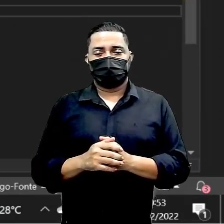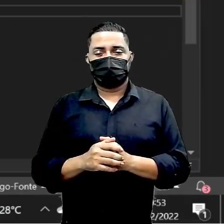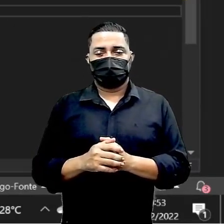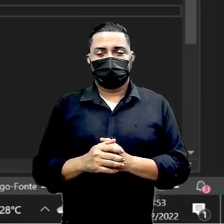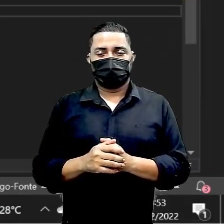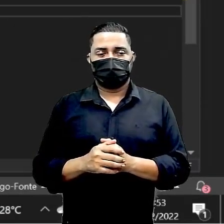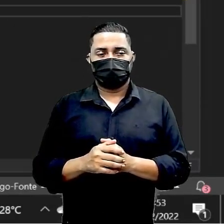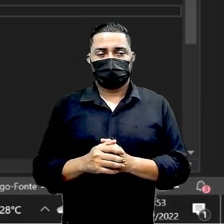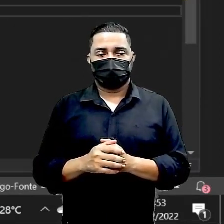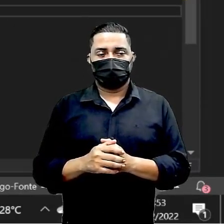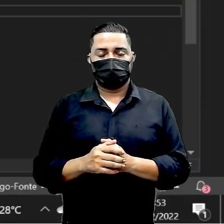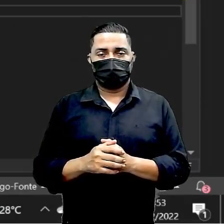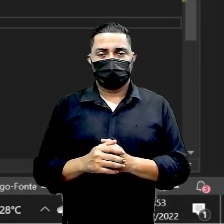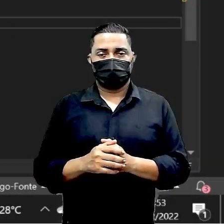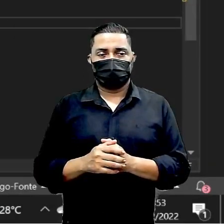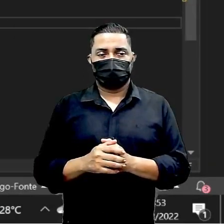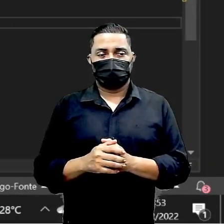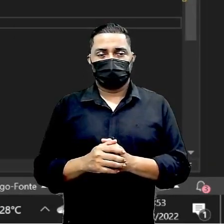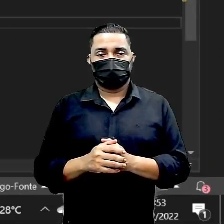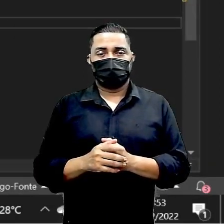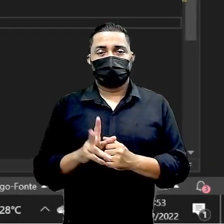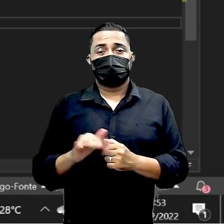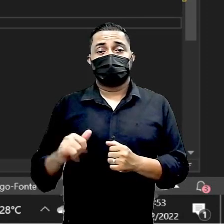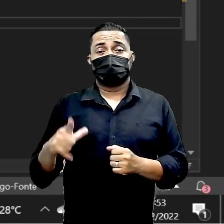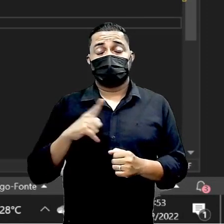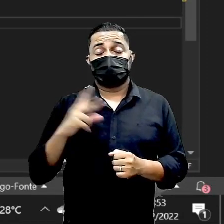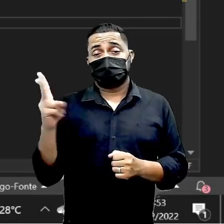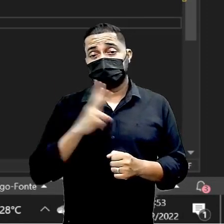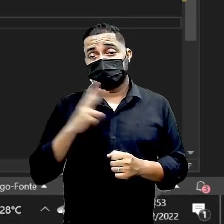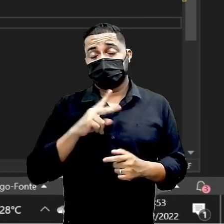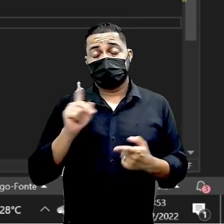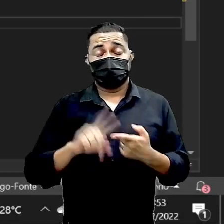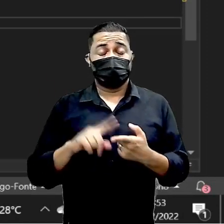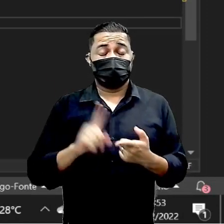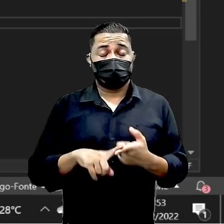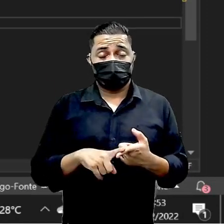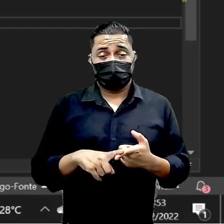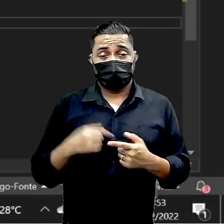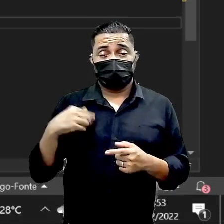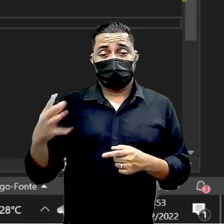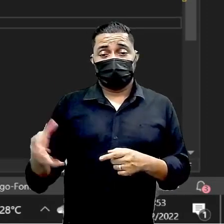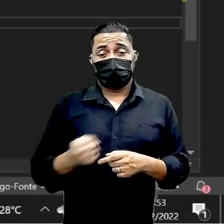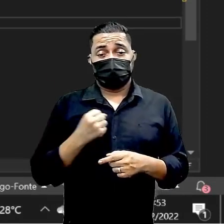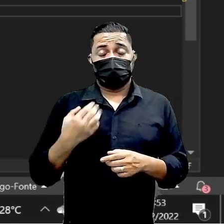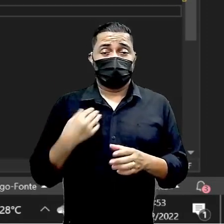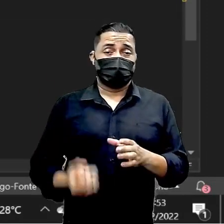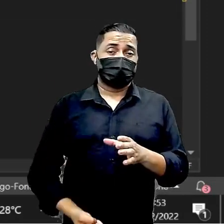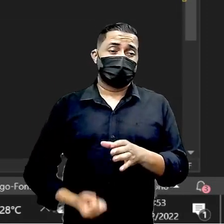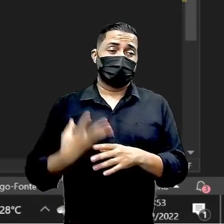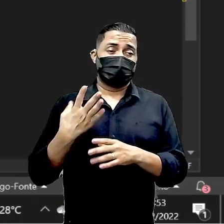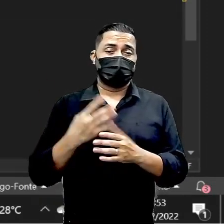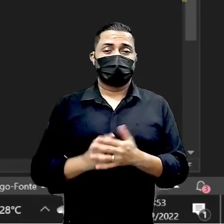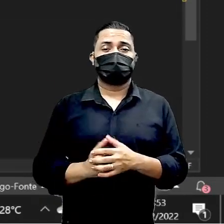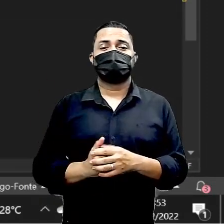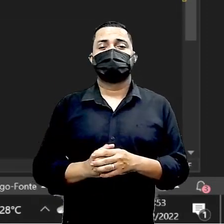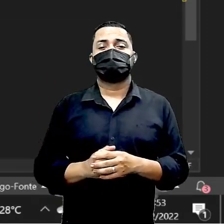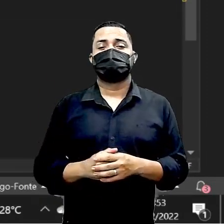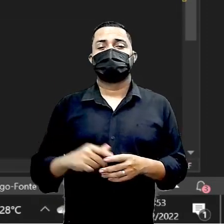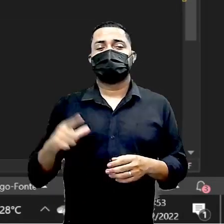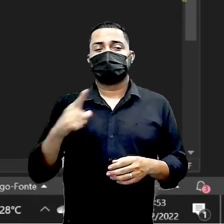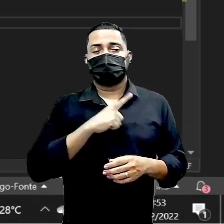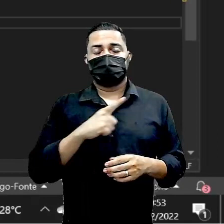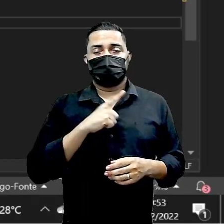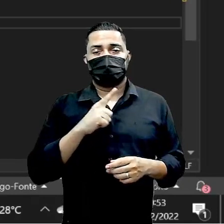GameObject.transform.position. E ele vai ter uma velocidade também. Então eu vou pegar aqui o corpo rígido que eu criei, que está no